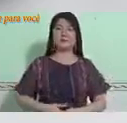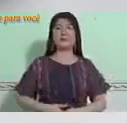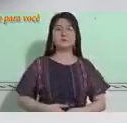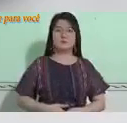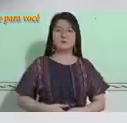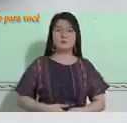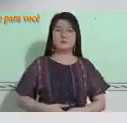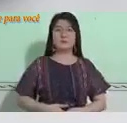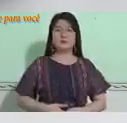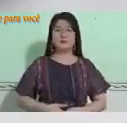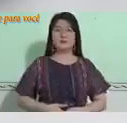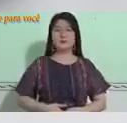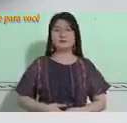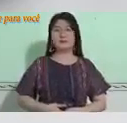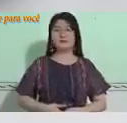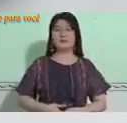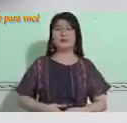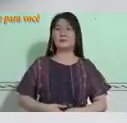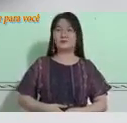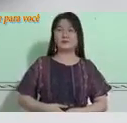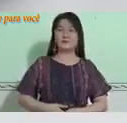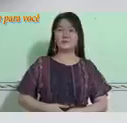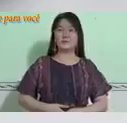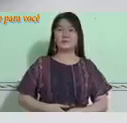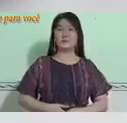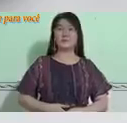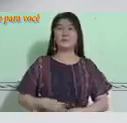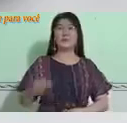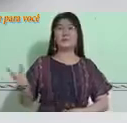o ajuda a diminuir as dores e o inchaço.